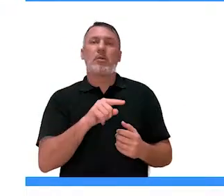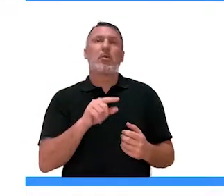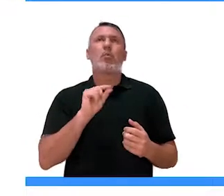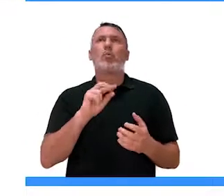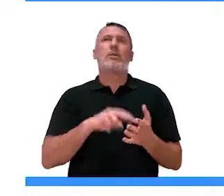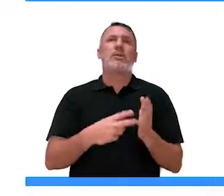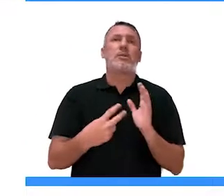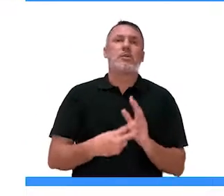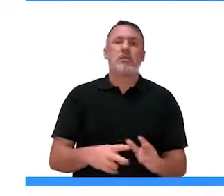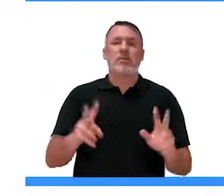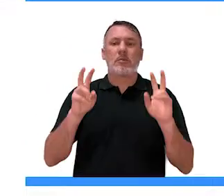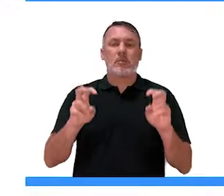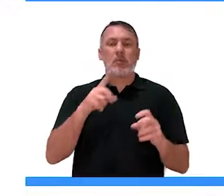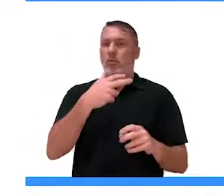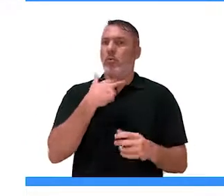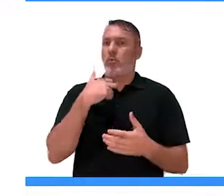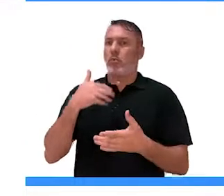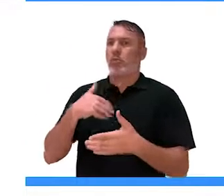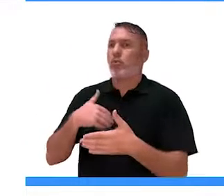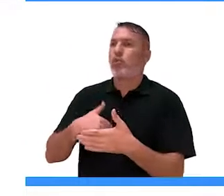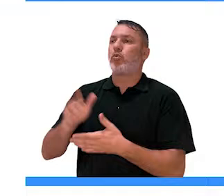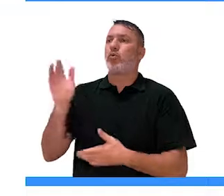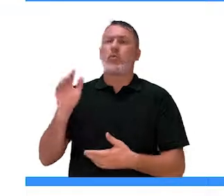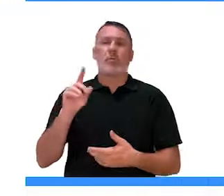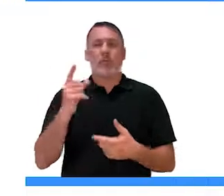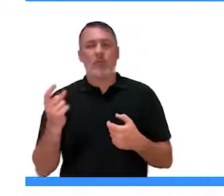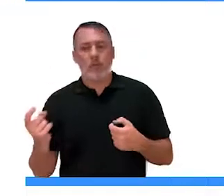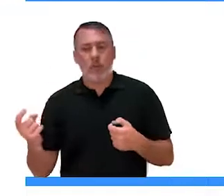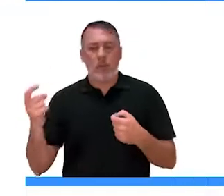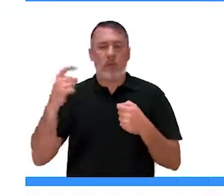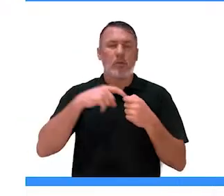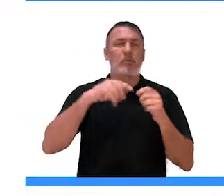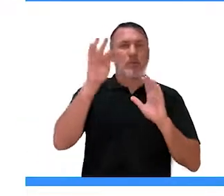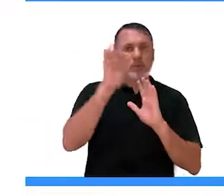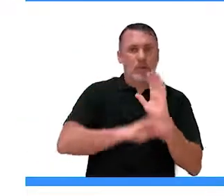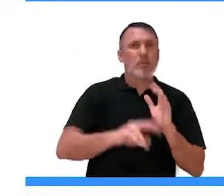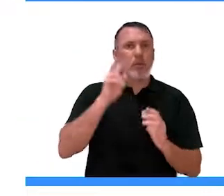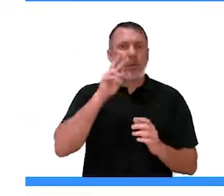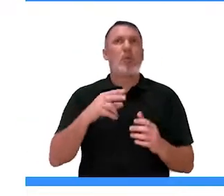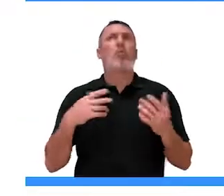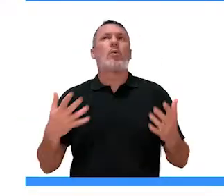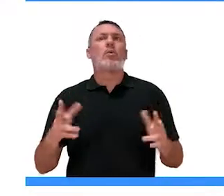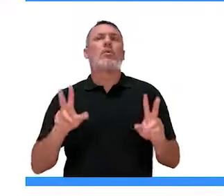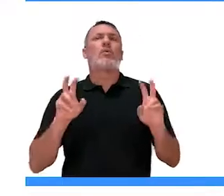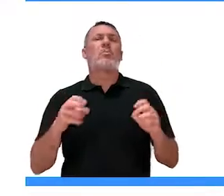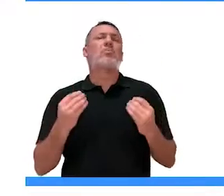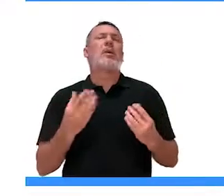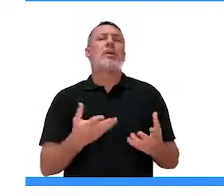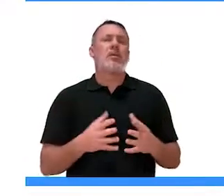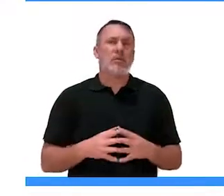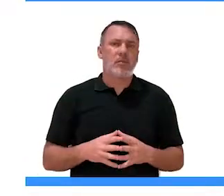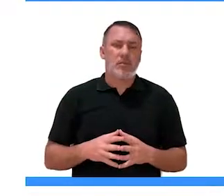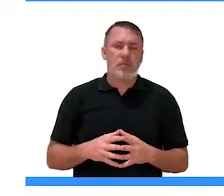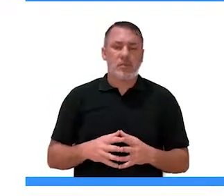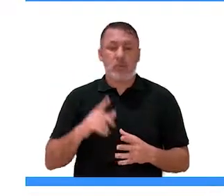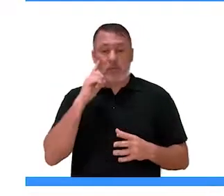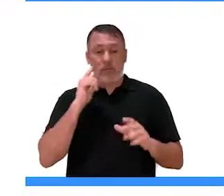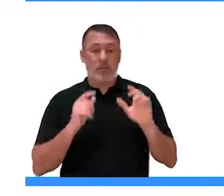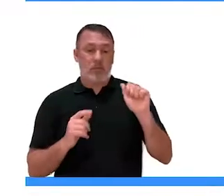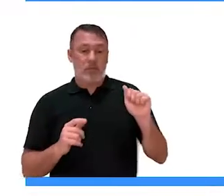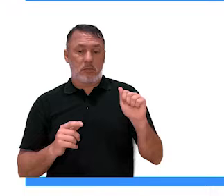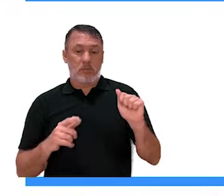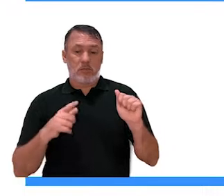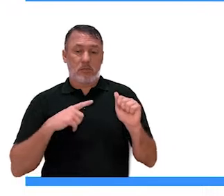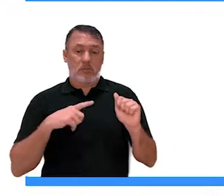texto, né? Não pode chutar, tem que voltar ao texto e ver qual é a questão. Para que essas aspas foram utilizadas?